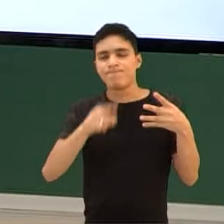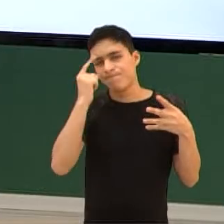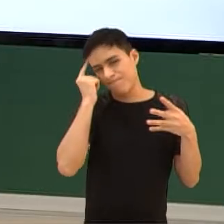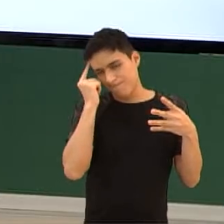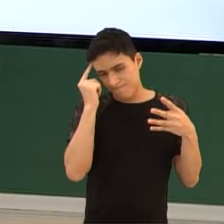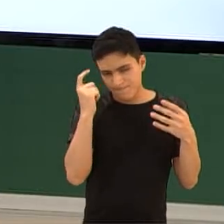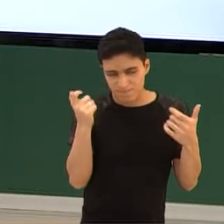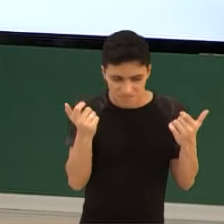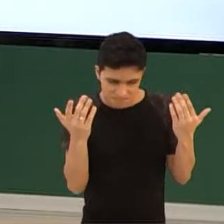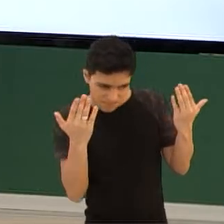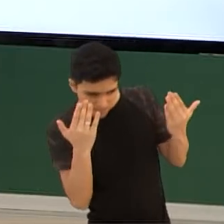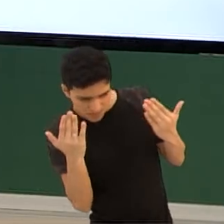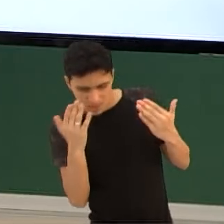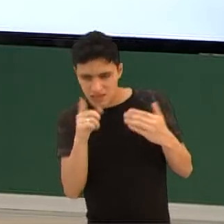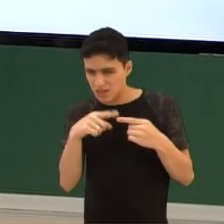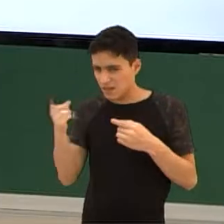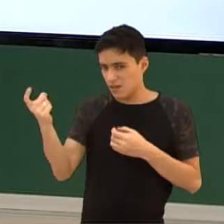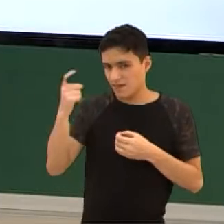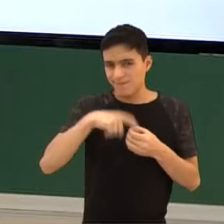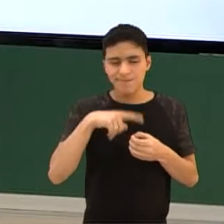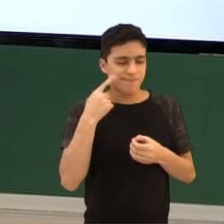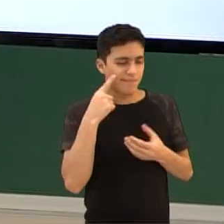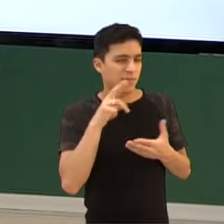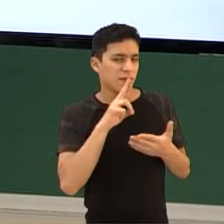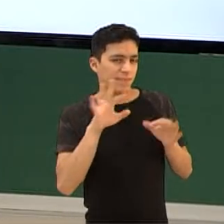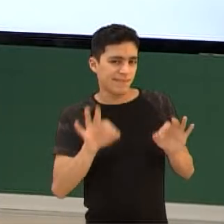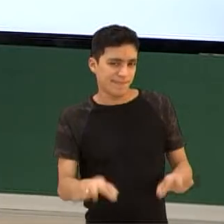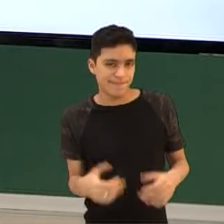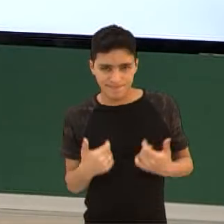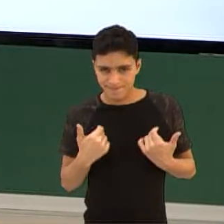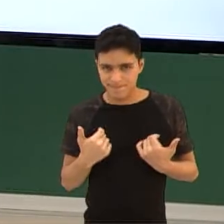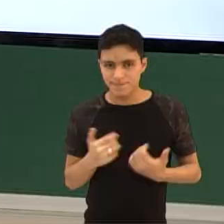cai na pegadinha e daqui a pouco a gente volta para responder essa questão.